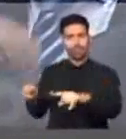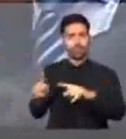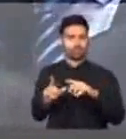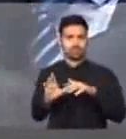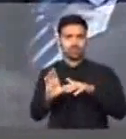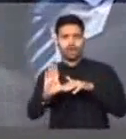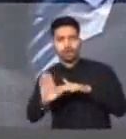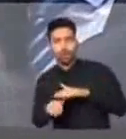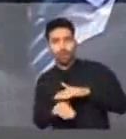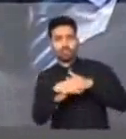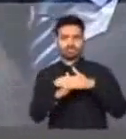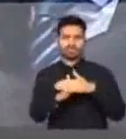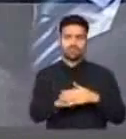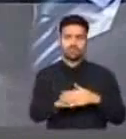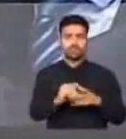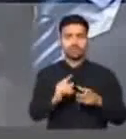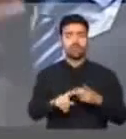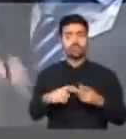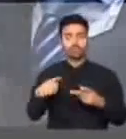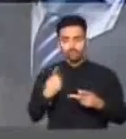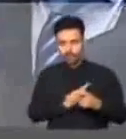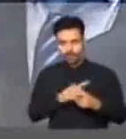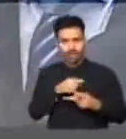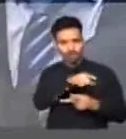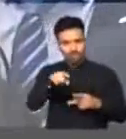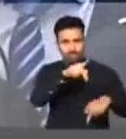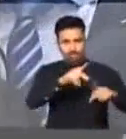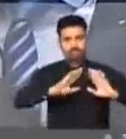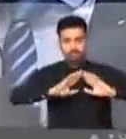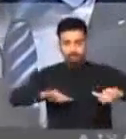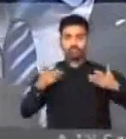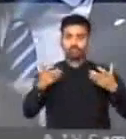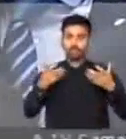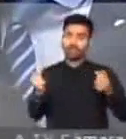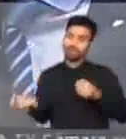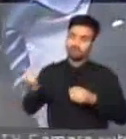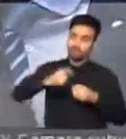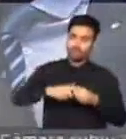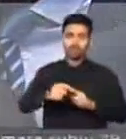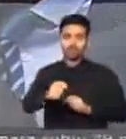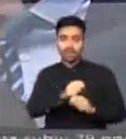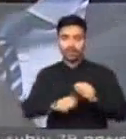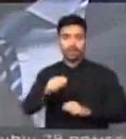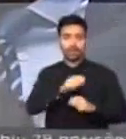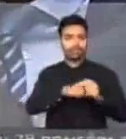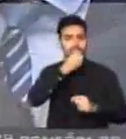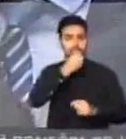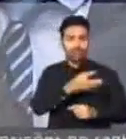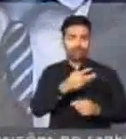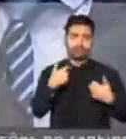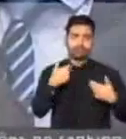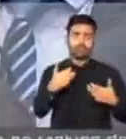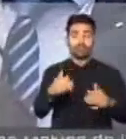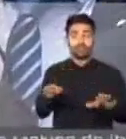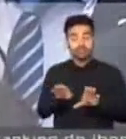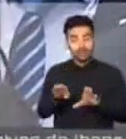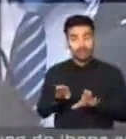que nos chama para responder afirmativamente pelo restauro da economia, e que nos chama